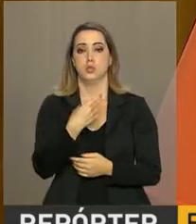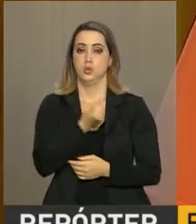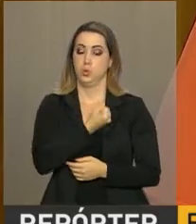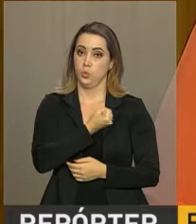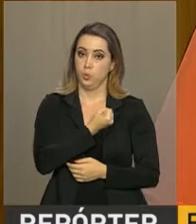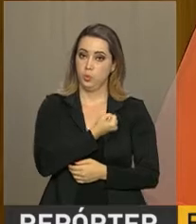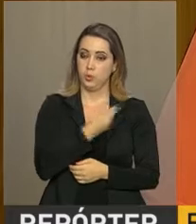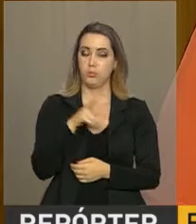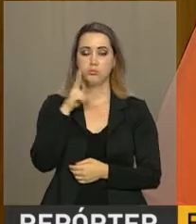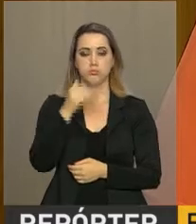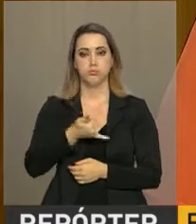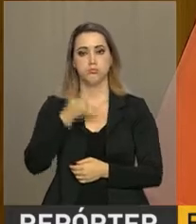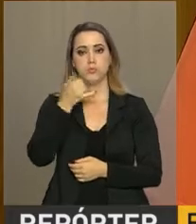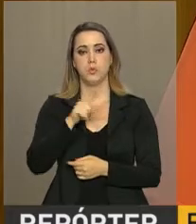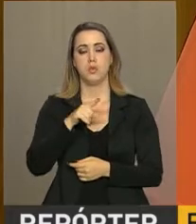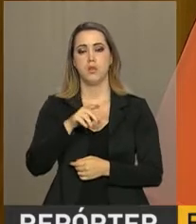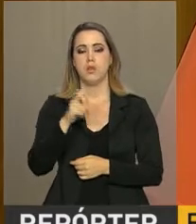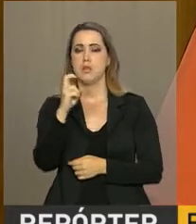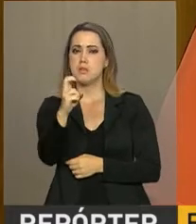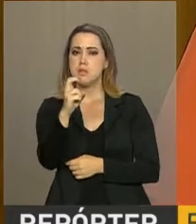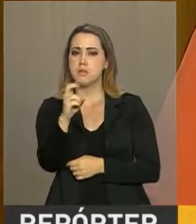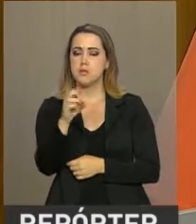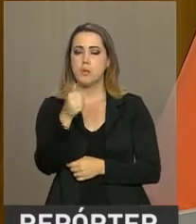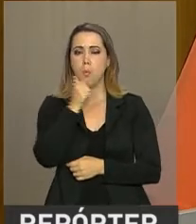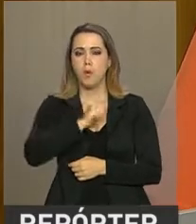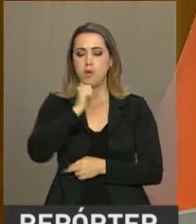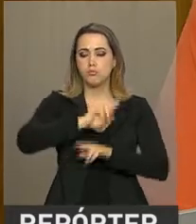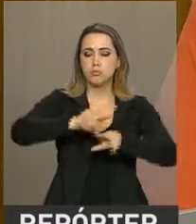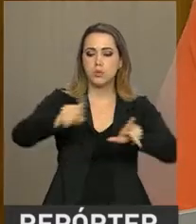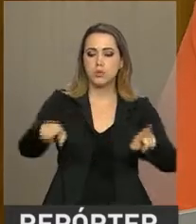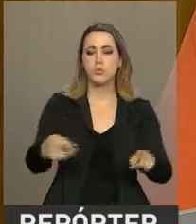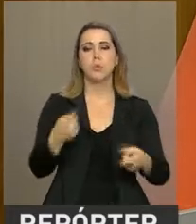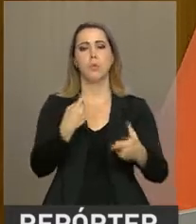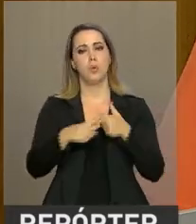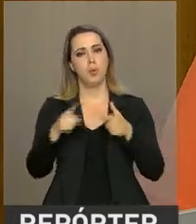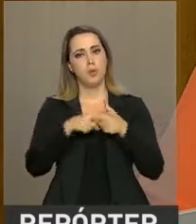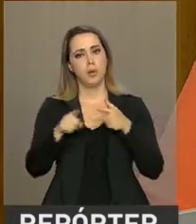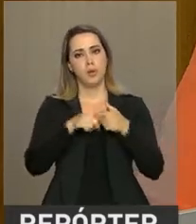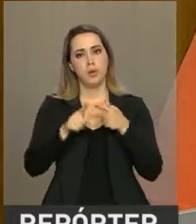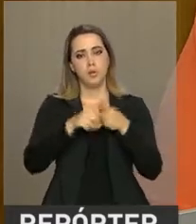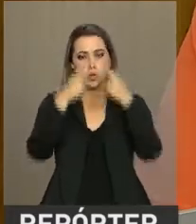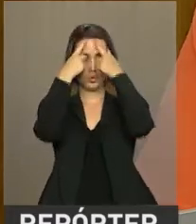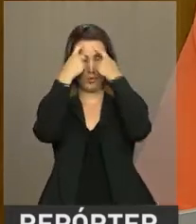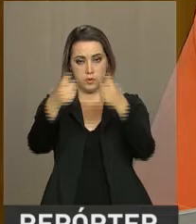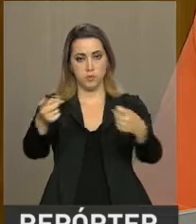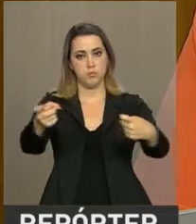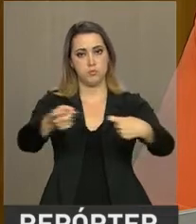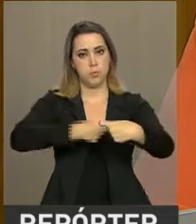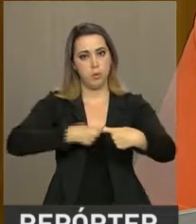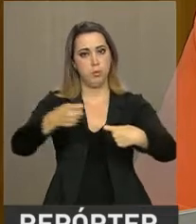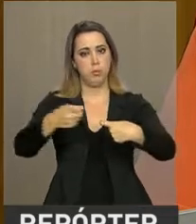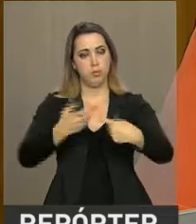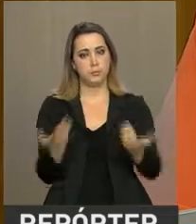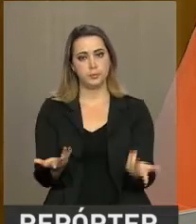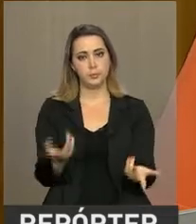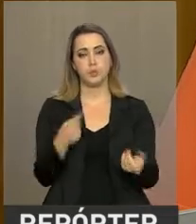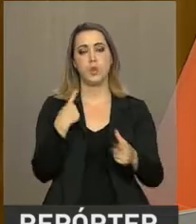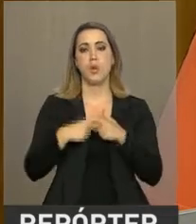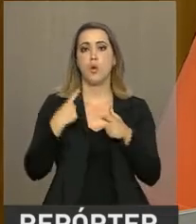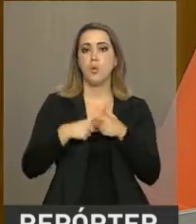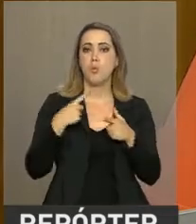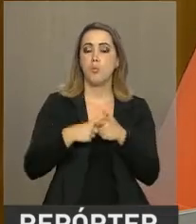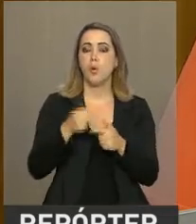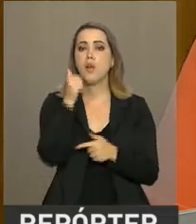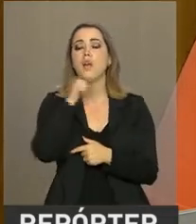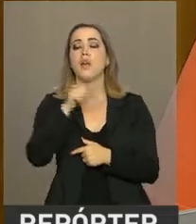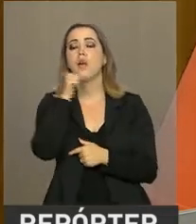A cada dia nós temos cinco mulheres por hora que nós temos que estão sofrendo violência sexual. Então, nós precisamos atingir a raiz do problema, ou seja, por que que as